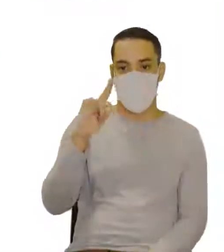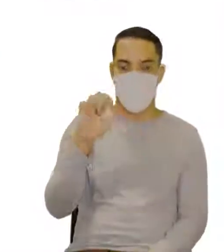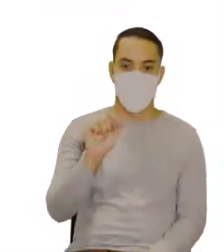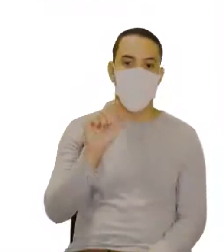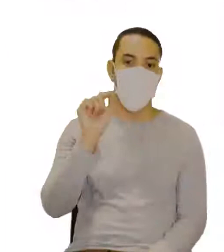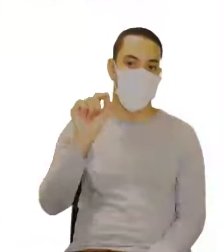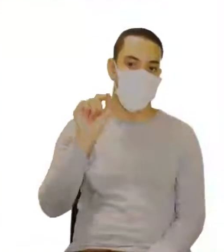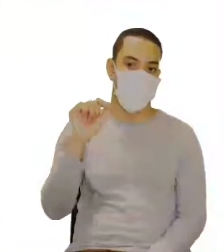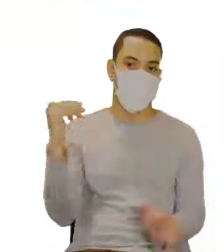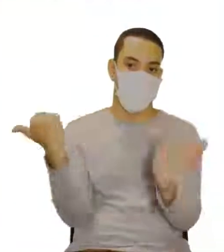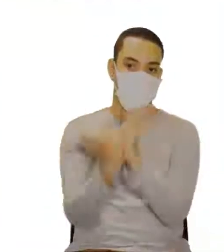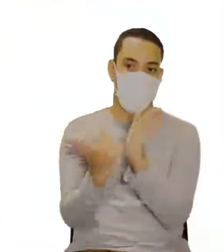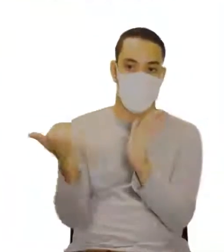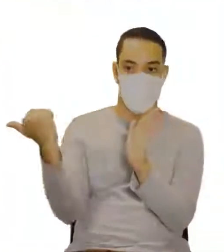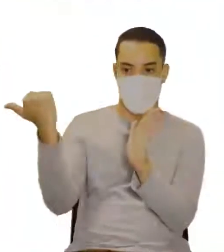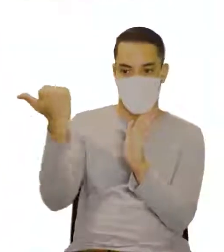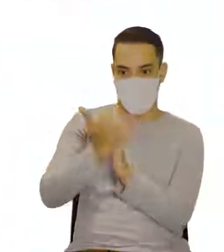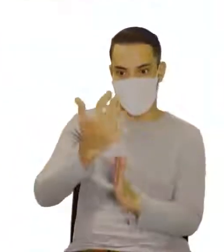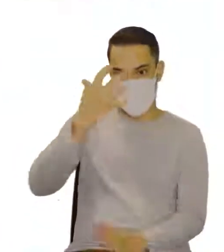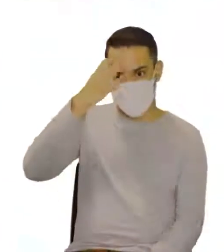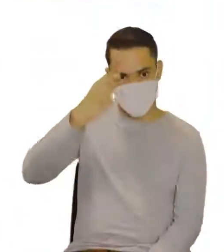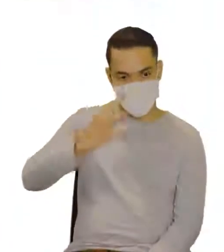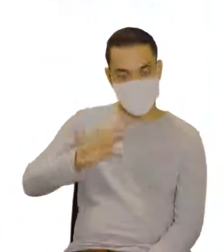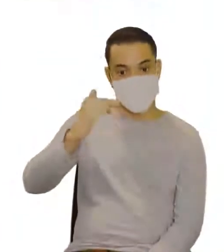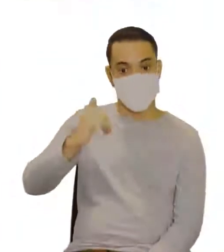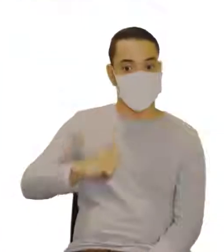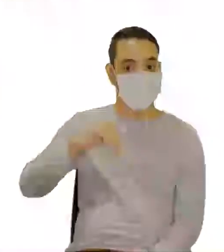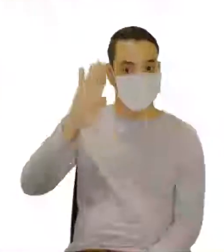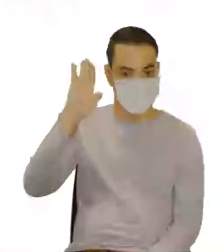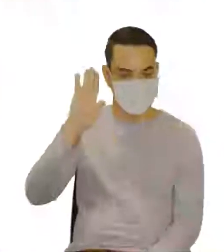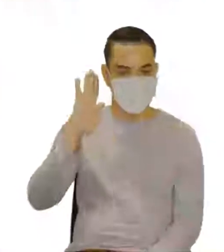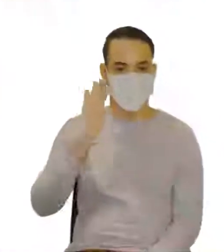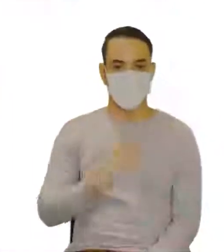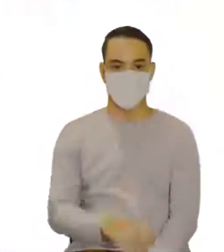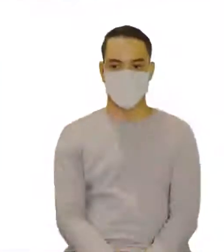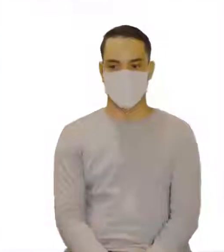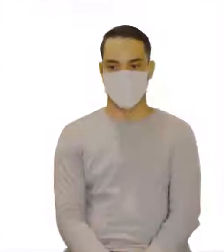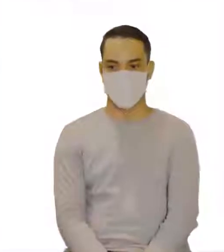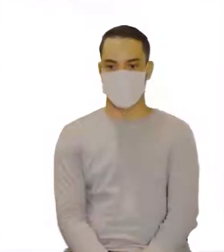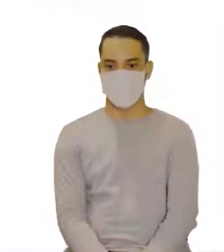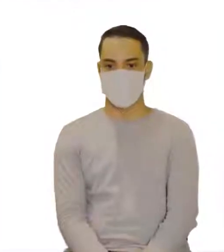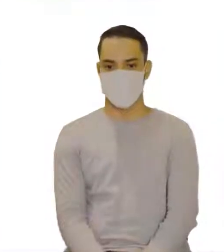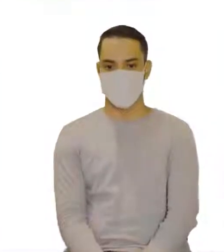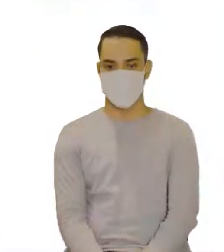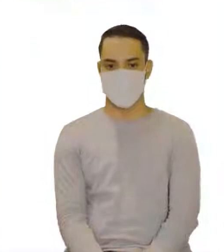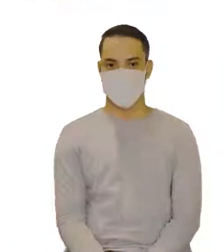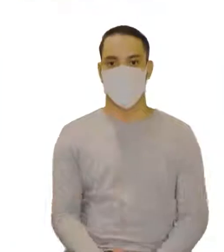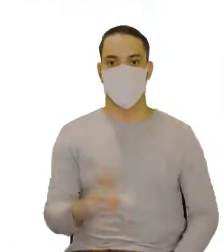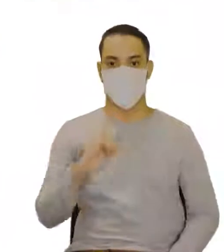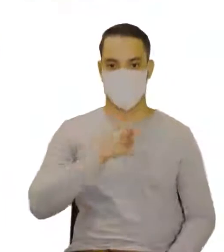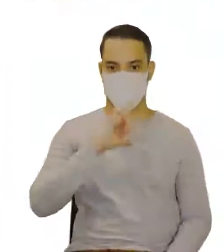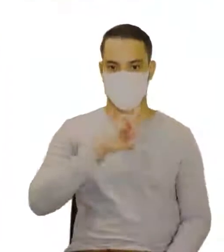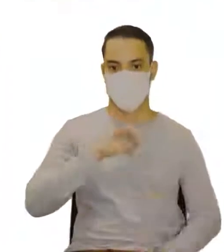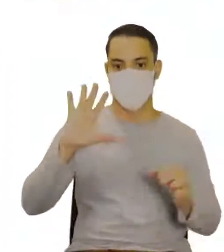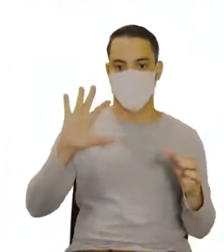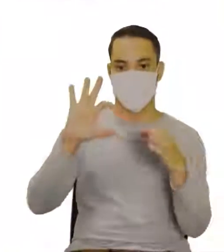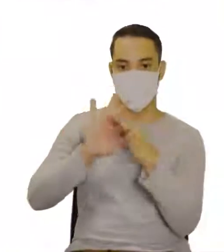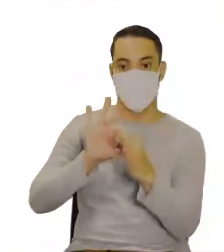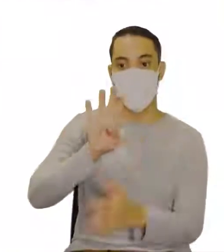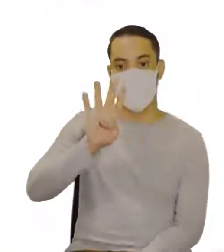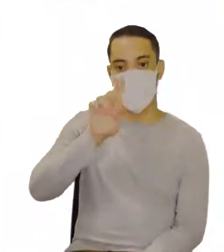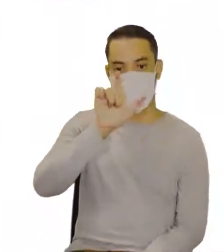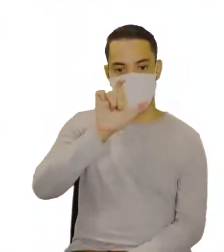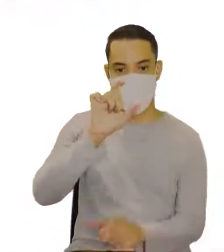quê? Maior. Entendido isso? Será maior, ok? E aqui nós temos essa associação de 4